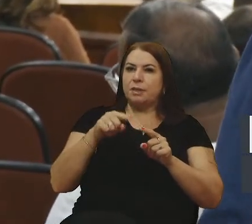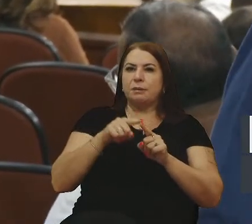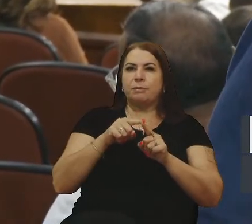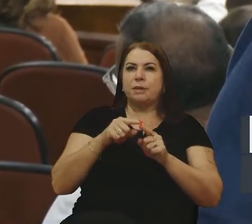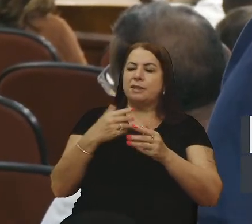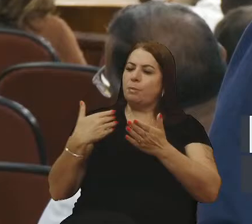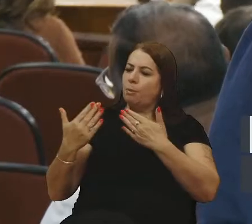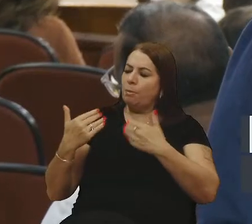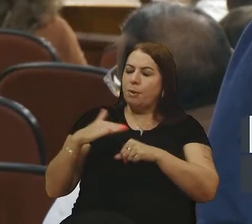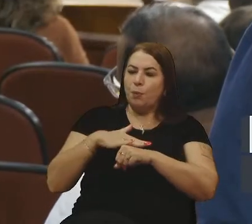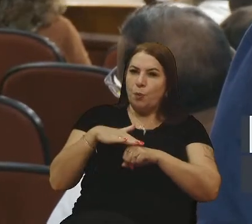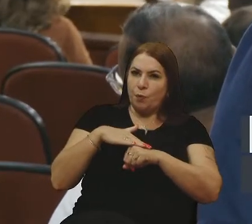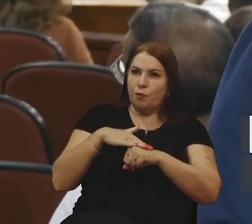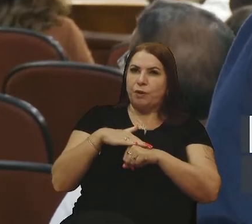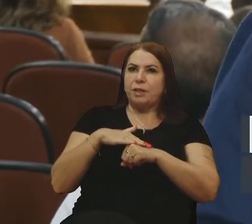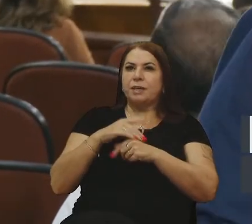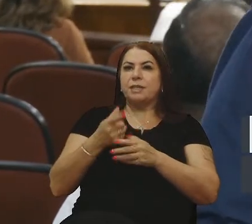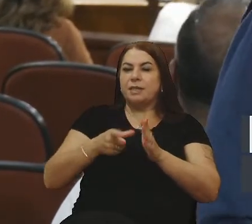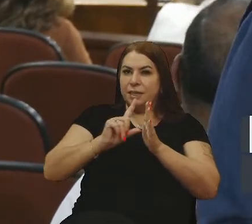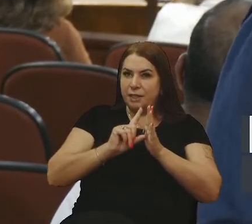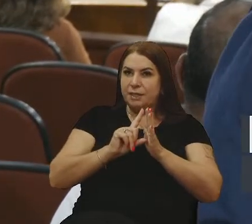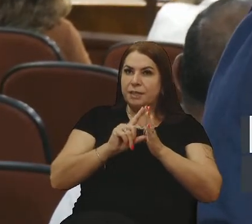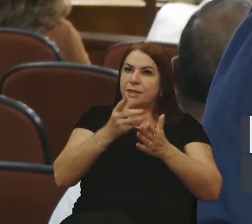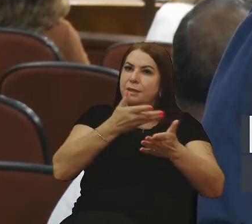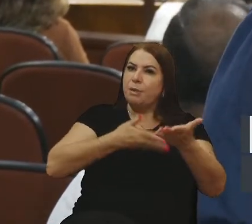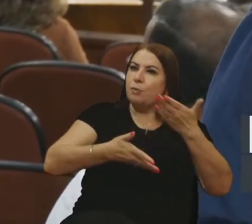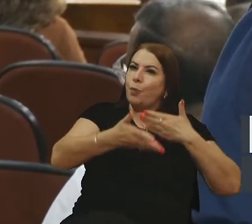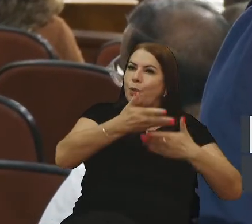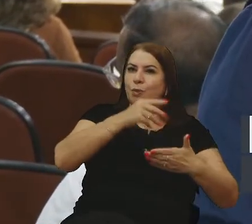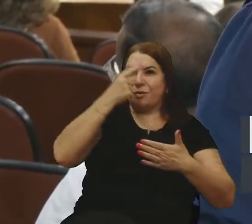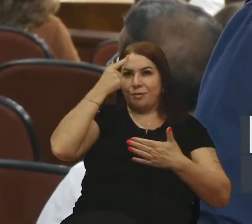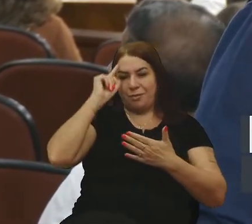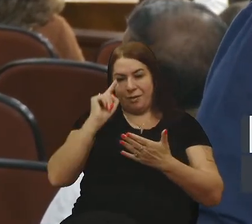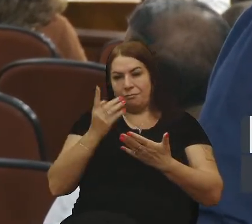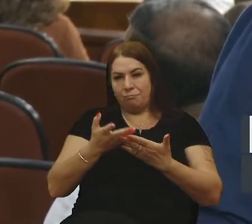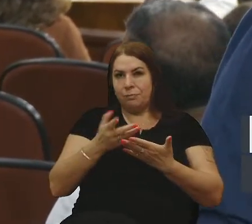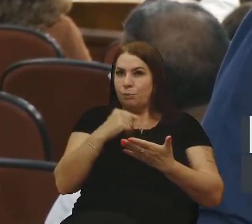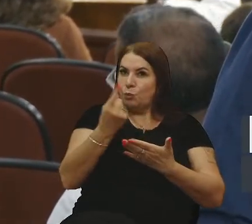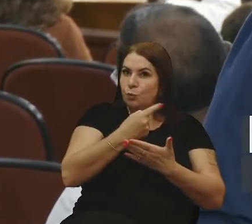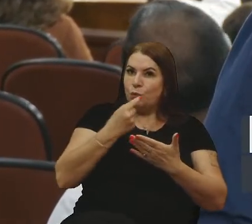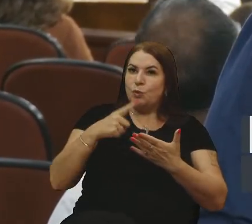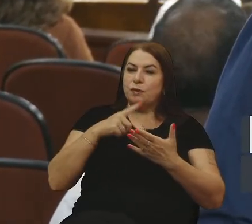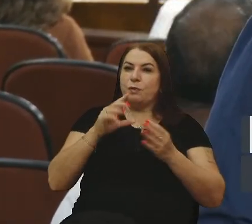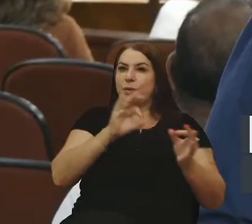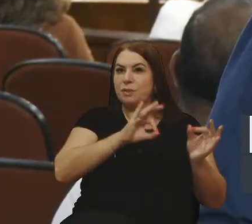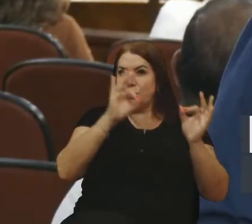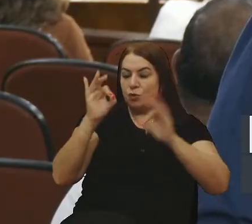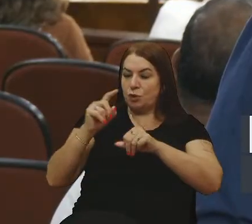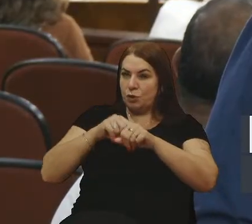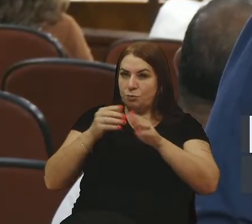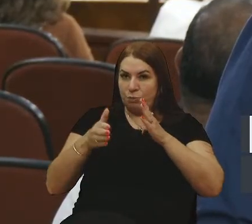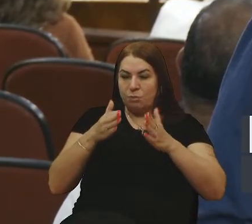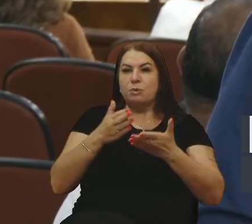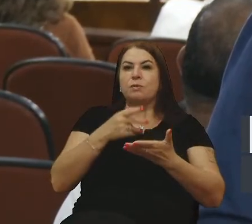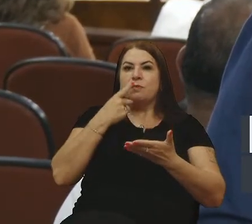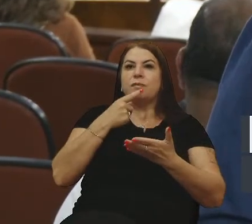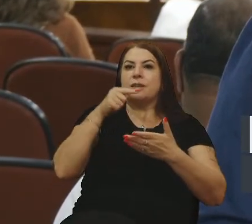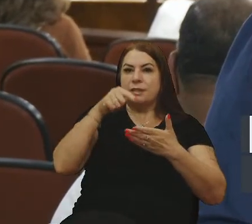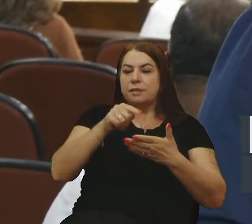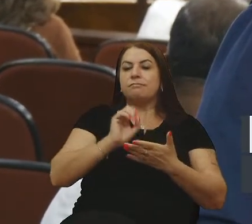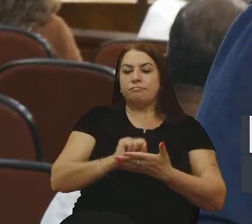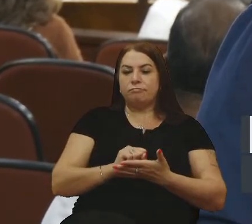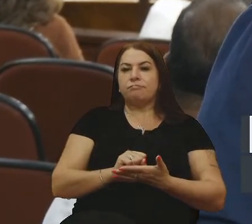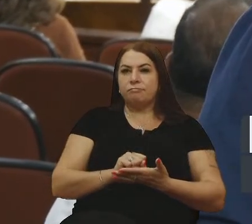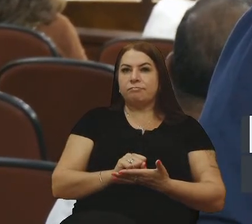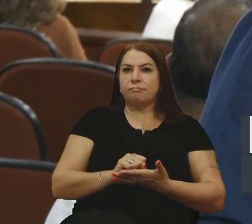uma conversa, tendo um briefing, para troca de ideias. Então, para todos que vão nos assistir nesse momento, eu diria exatamente isso.